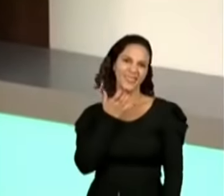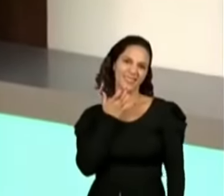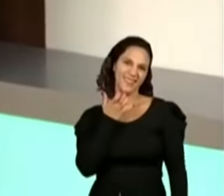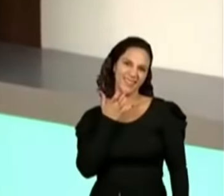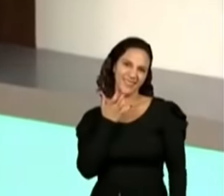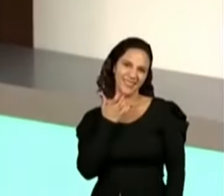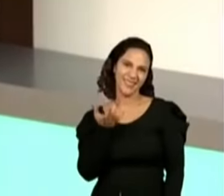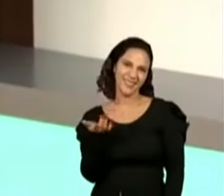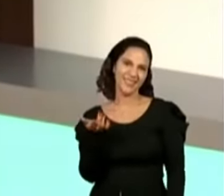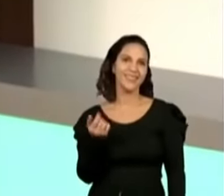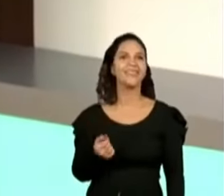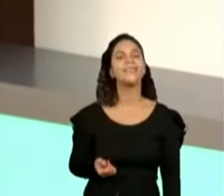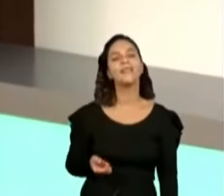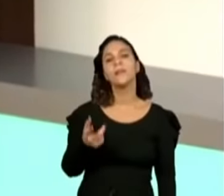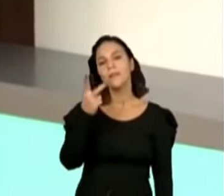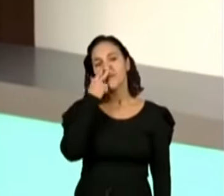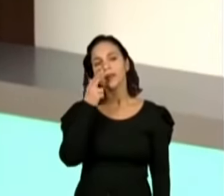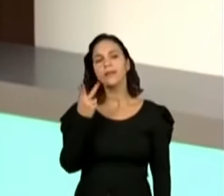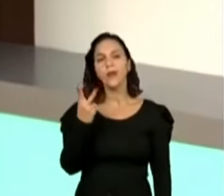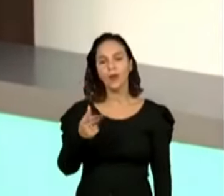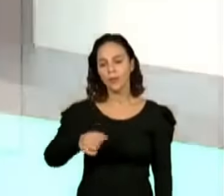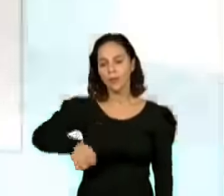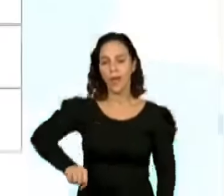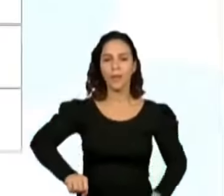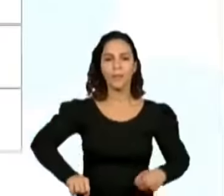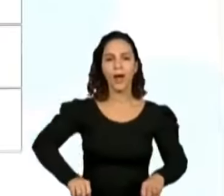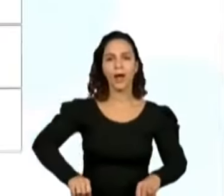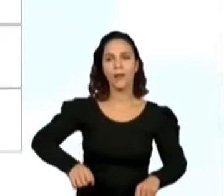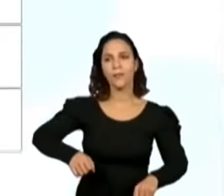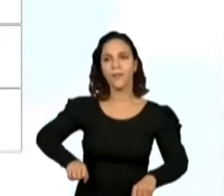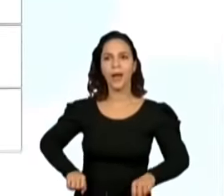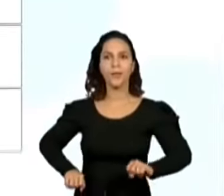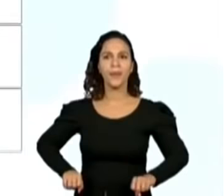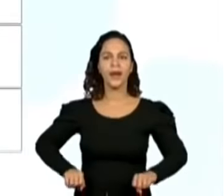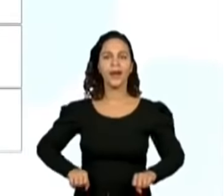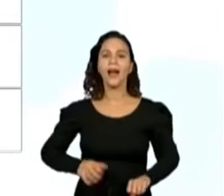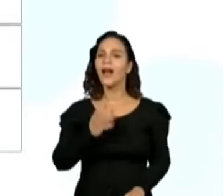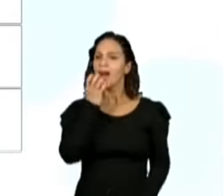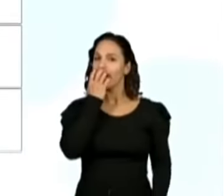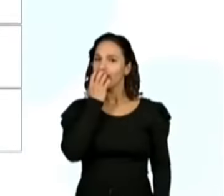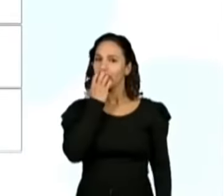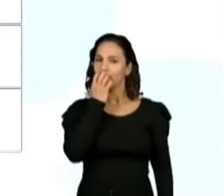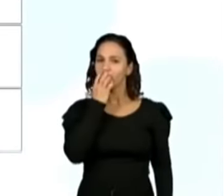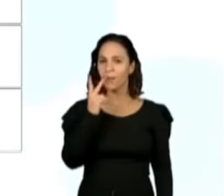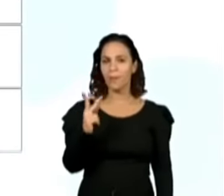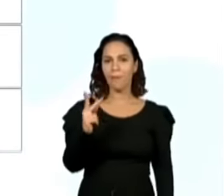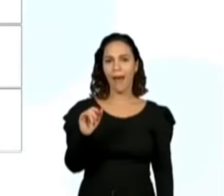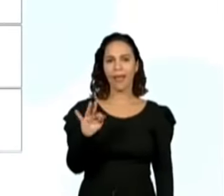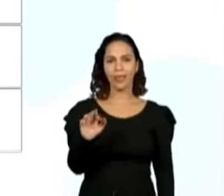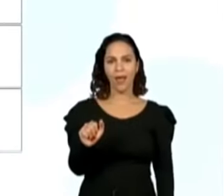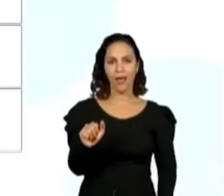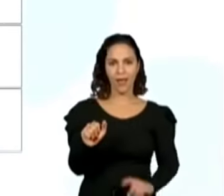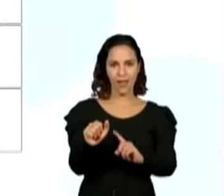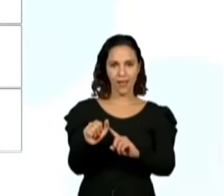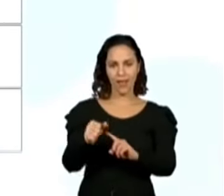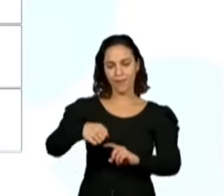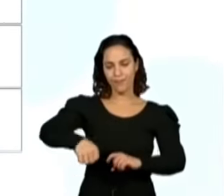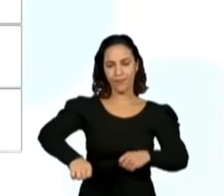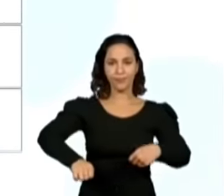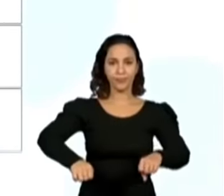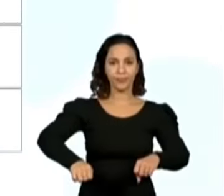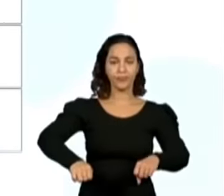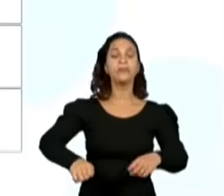Patela, ficou. Nos lembra a pata. Já lembrei do cachorrinho aí, já pensei na pata dele, olha. A pata do cachorrinho, o nome